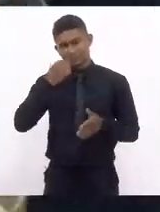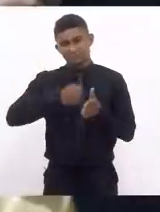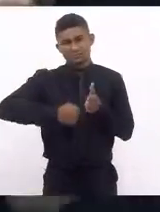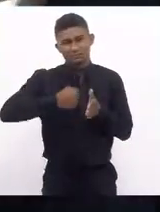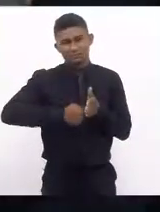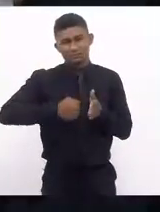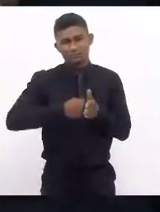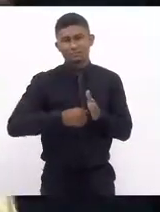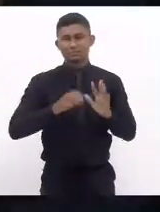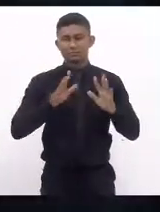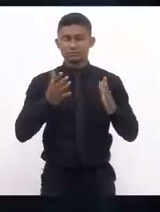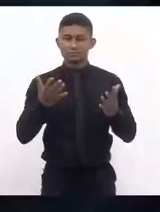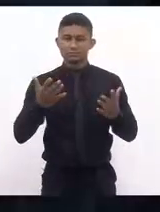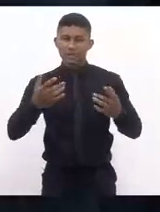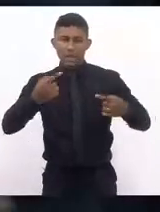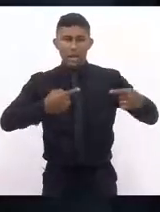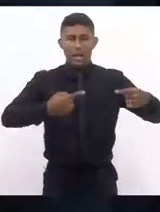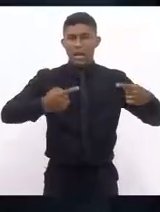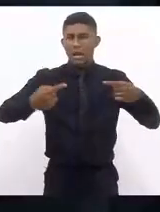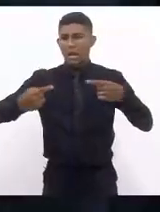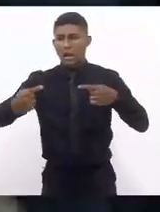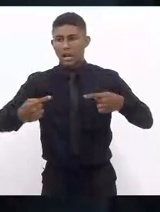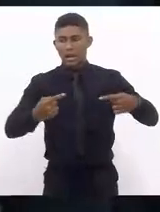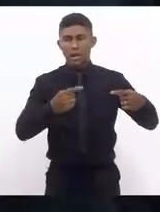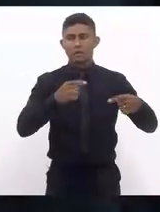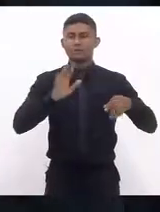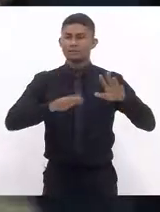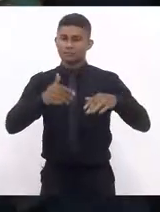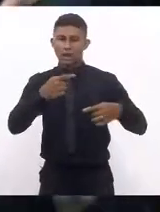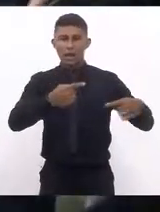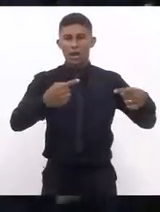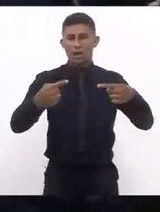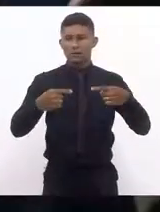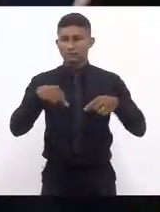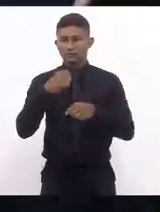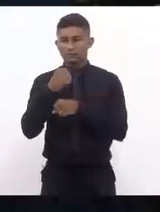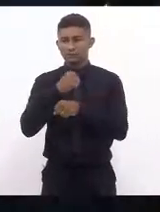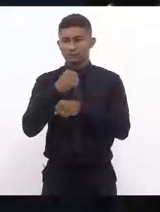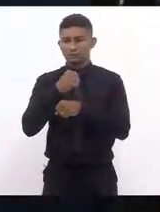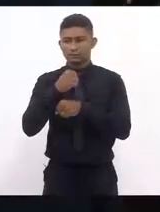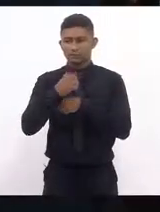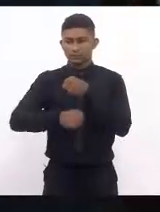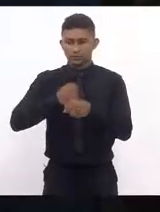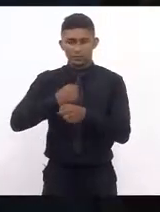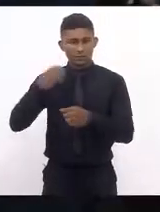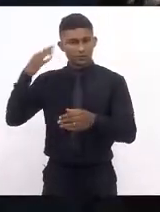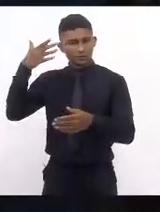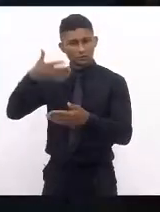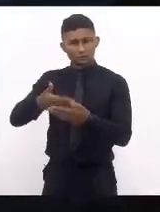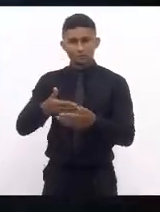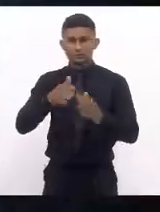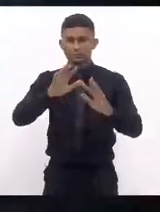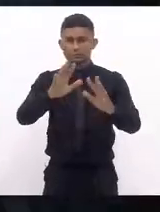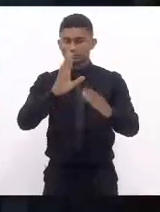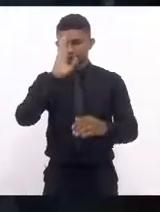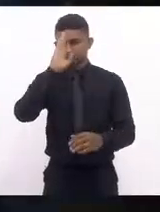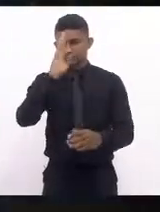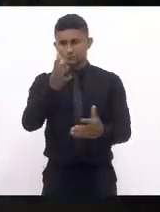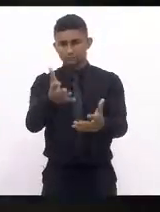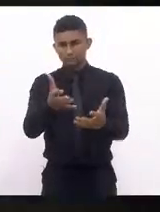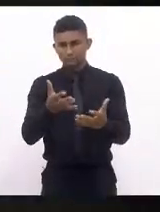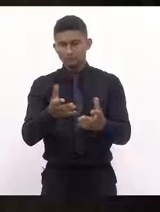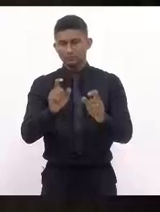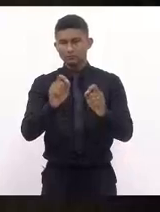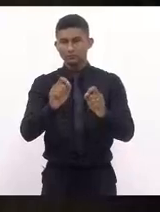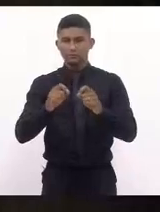que nós tivemos desembaraços tensos por vezes que nós tivemos ao longo desse ano mas sempre querendo deixar